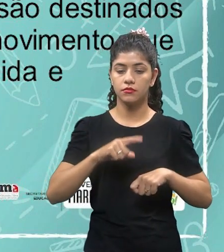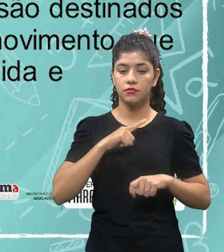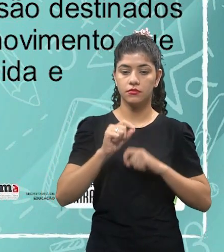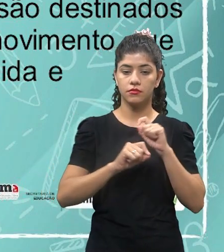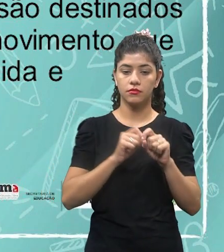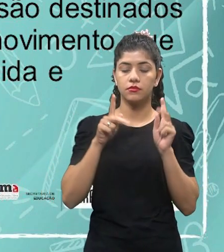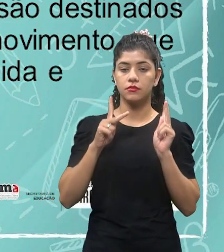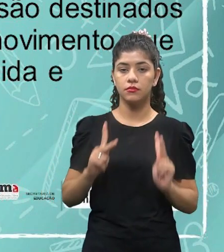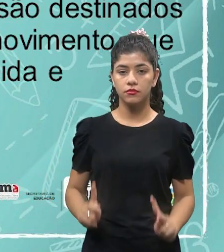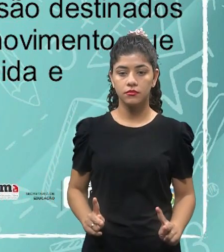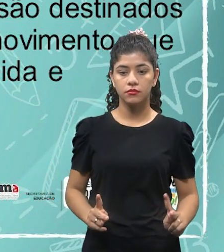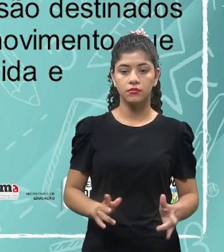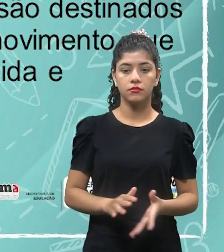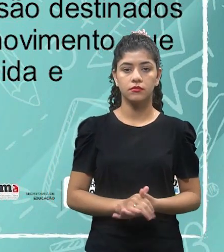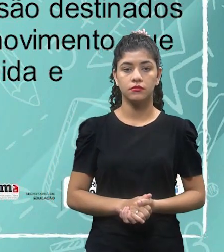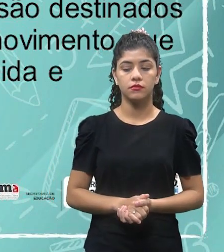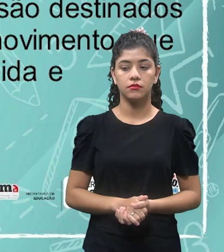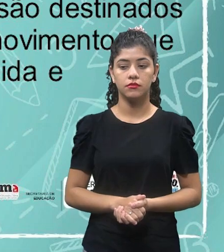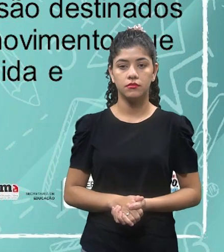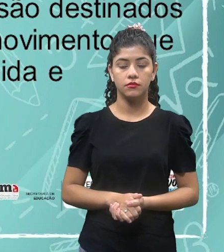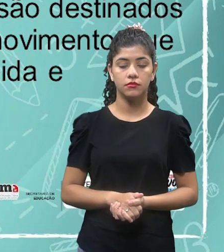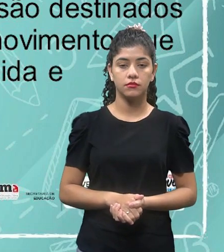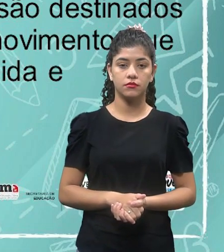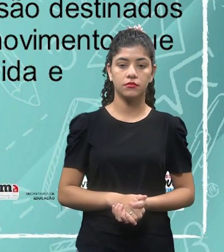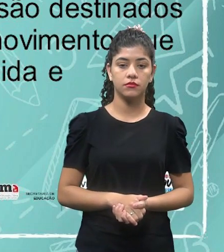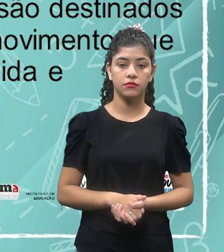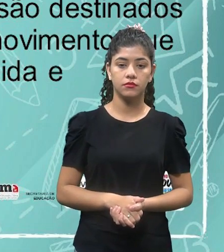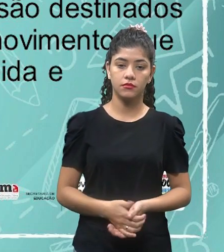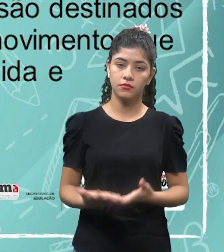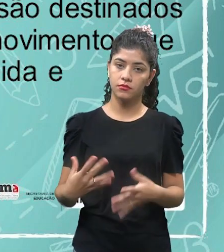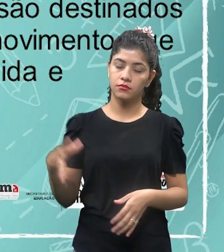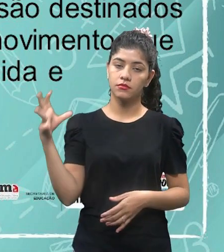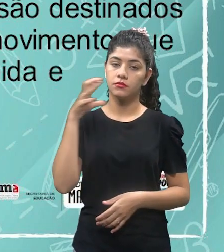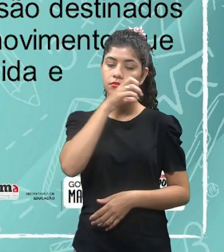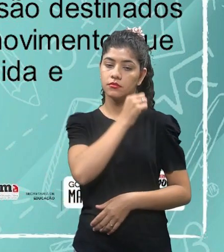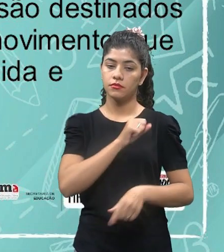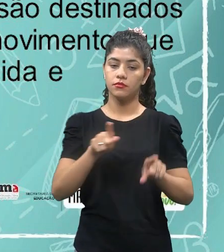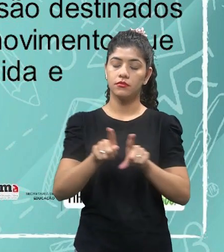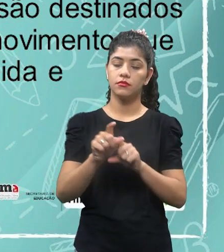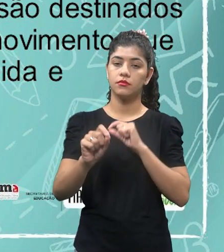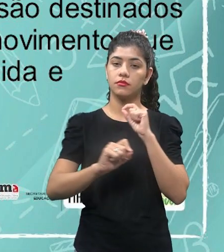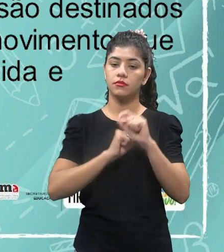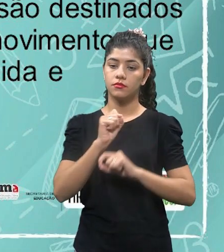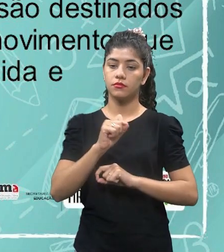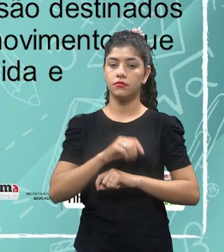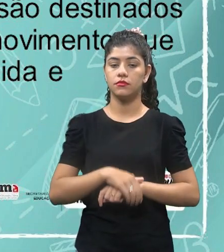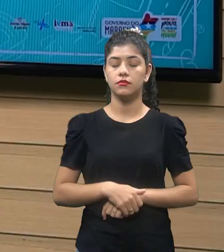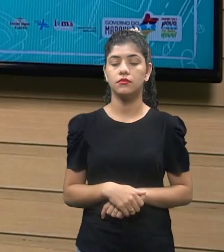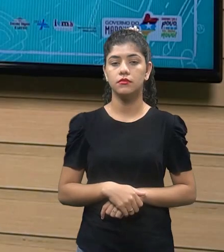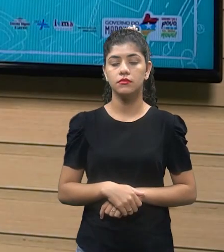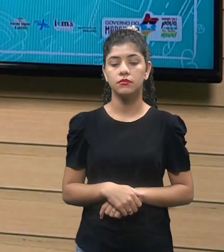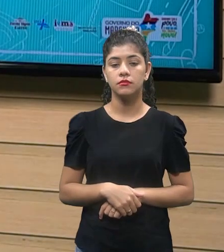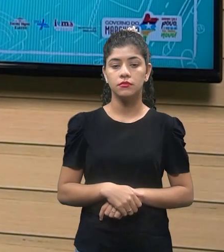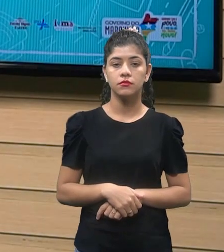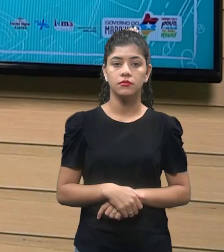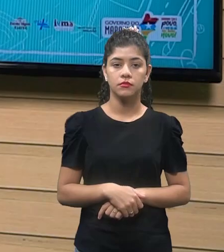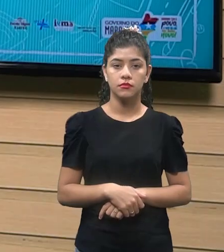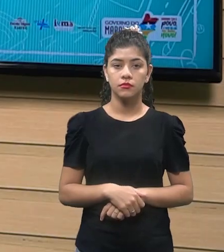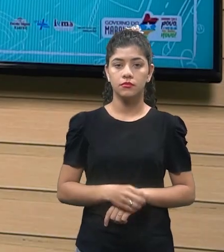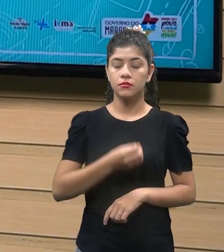posicionamento de alta precisão, reversão rápida e desempenho excepcional. Então,